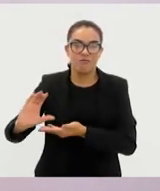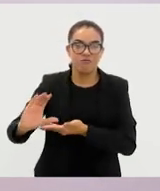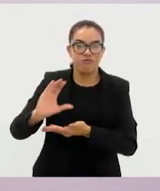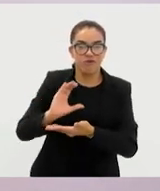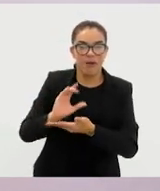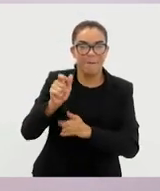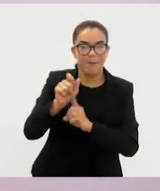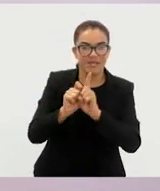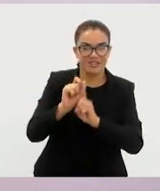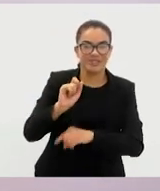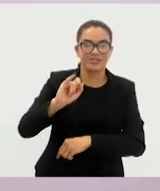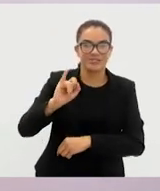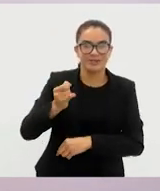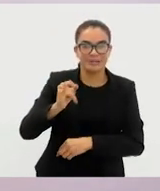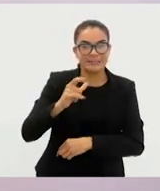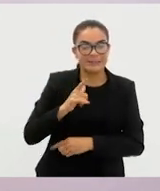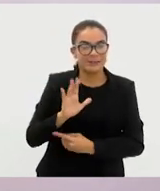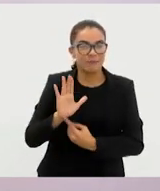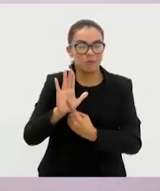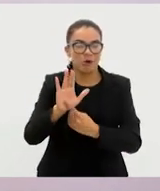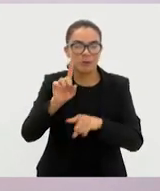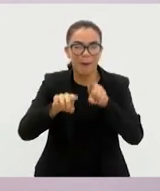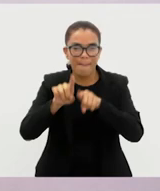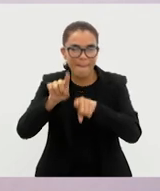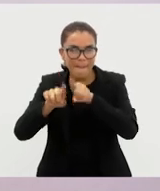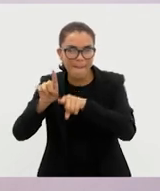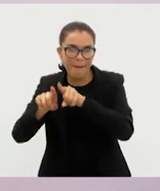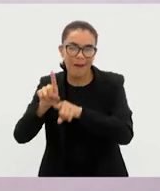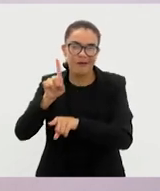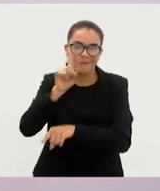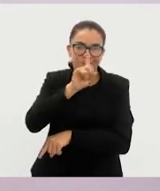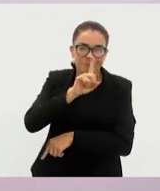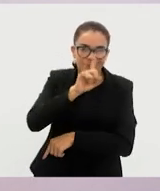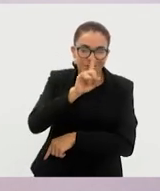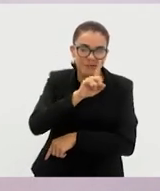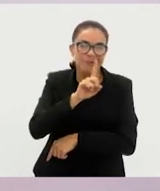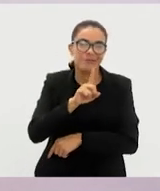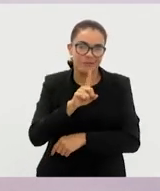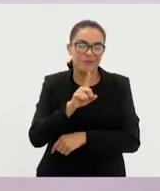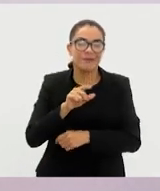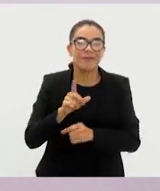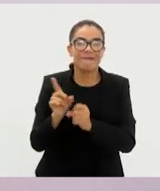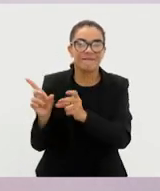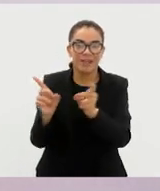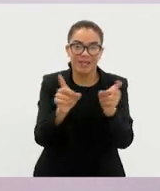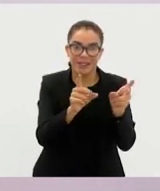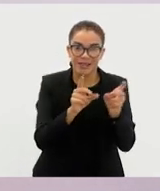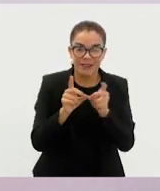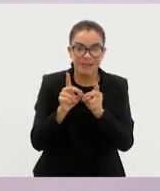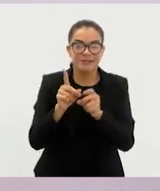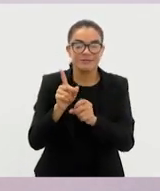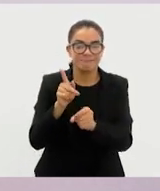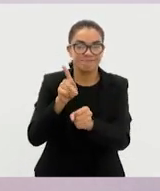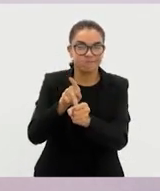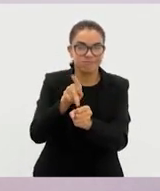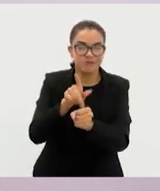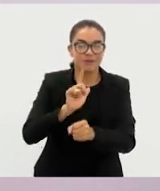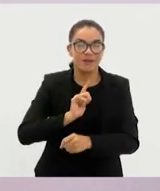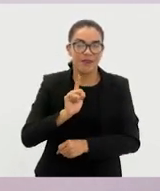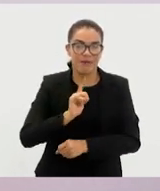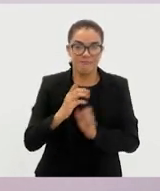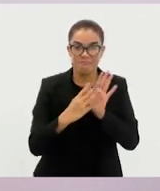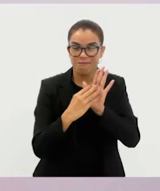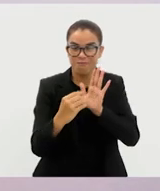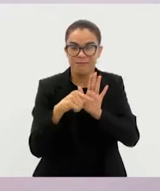então apresenta-se uma pequena variação nas posições desses barris. Esse aqui é o efetivamente, que reflete efetivamente